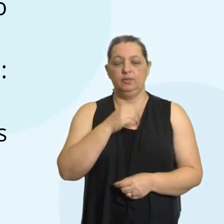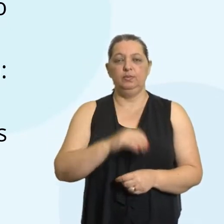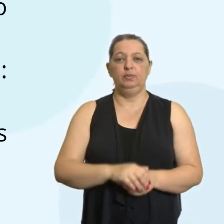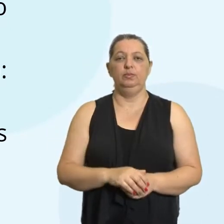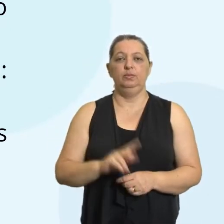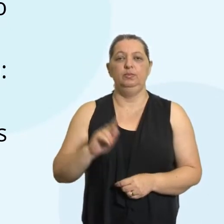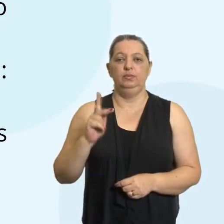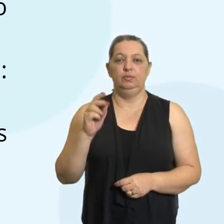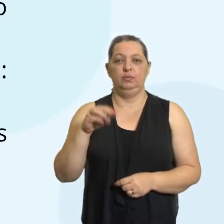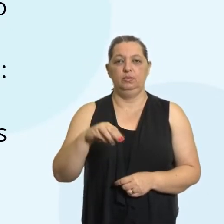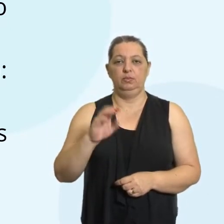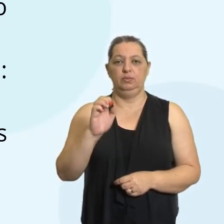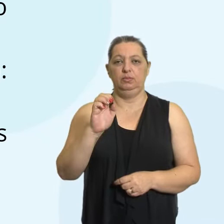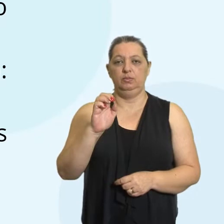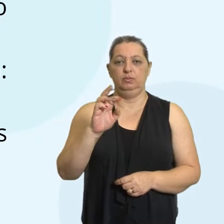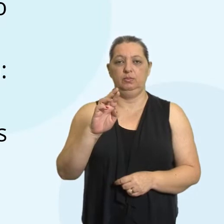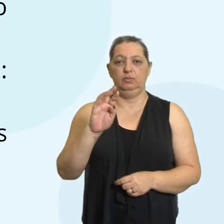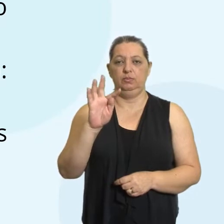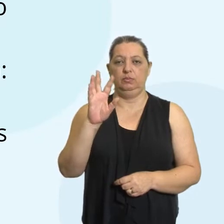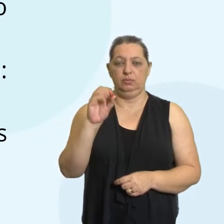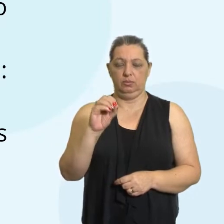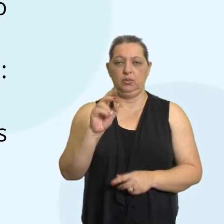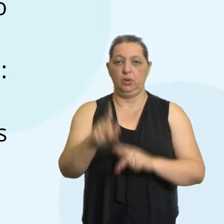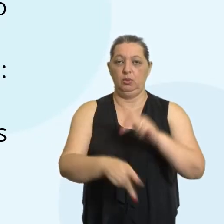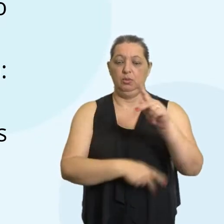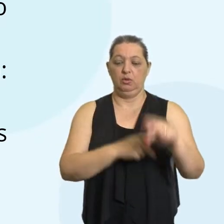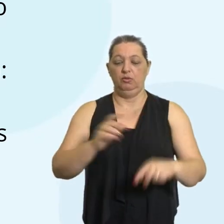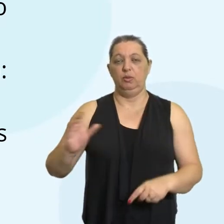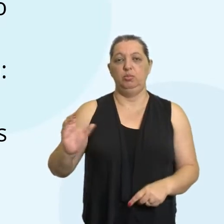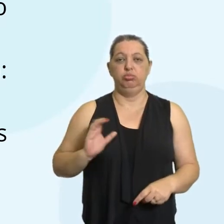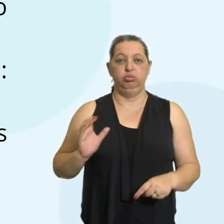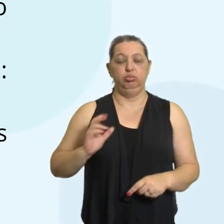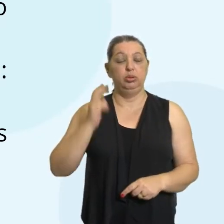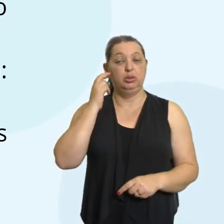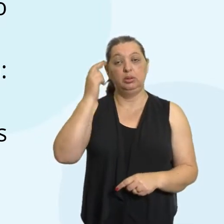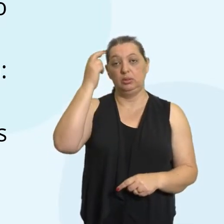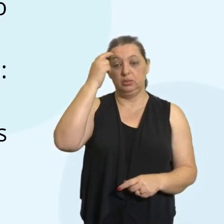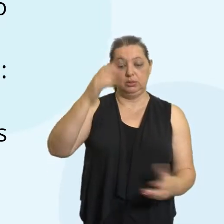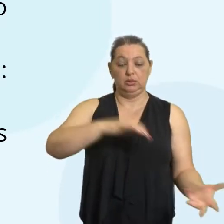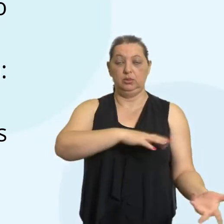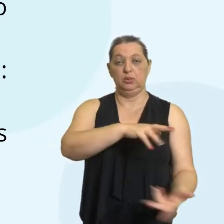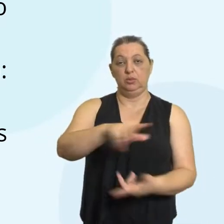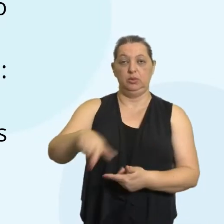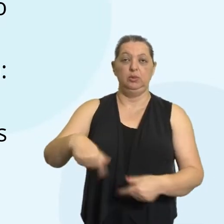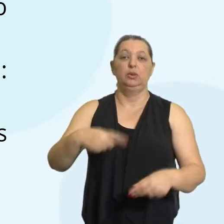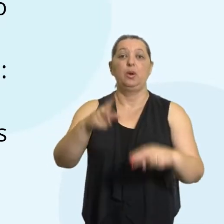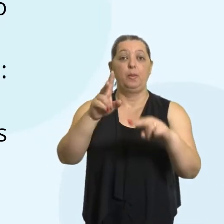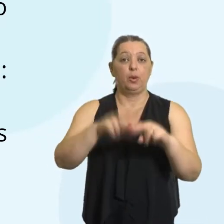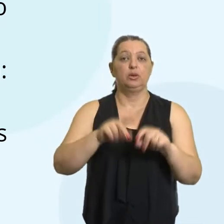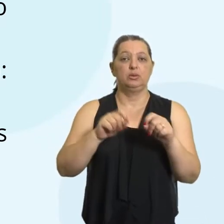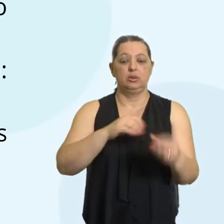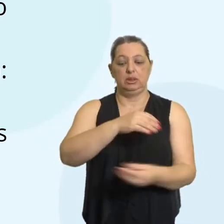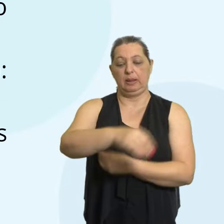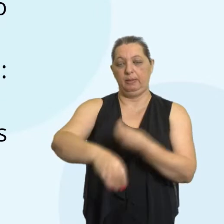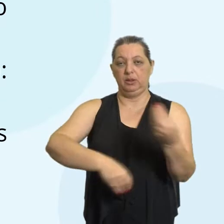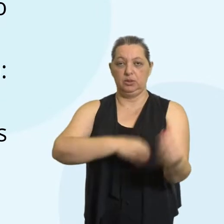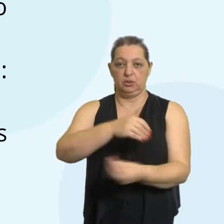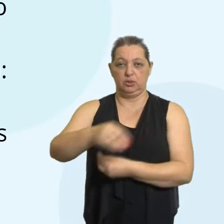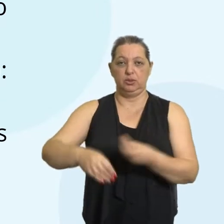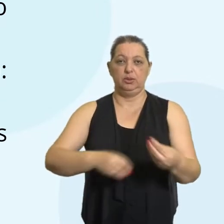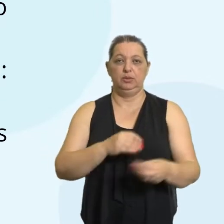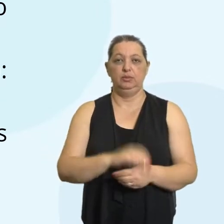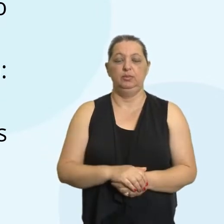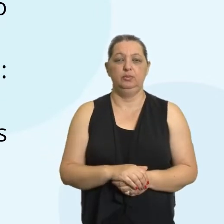qual eu sou fã que é um dos povos mais ricos culturalmente do mundo exatamente por causa dessa miscigenação EA gente